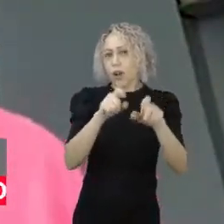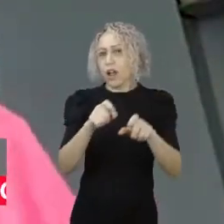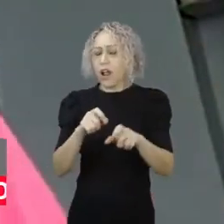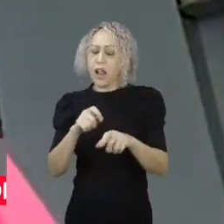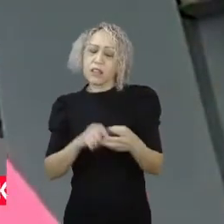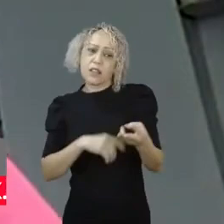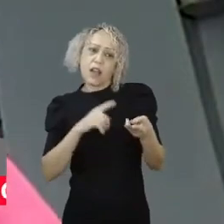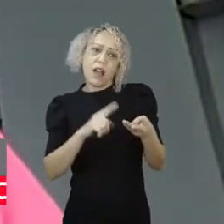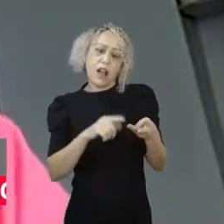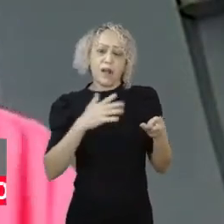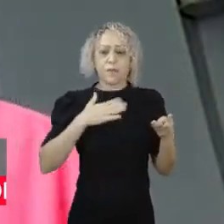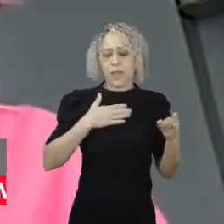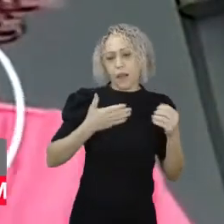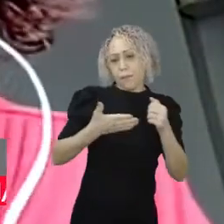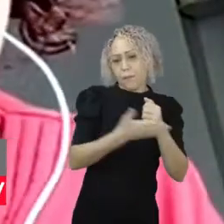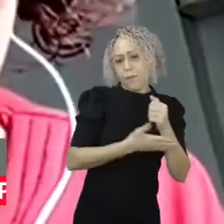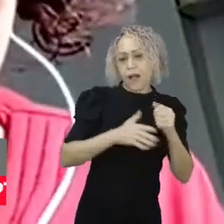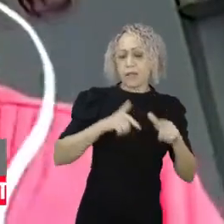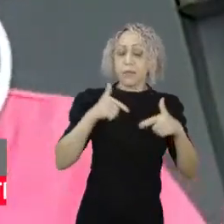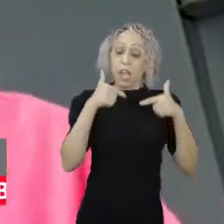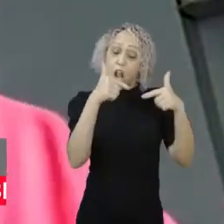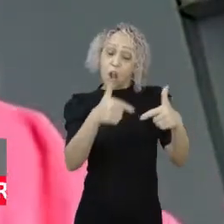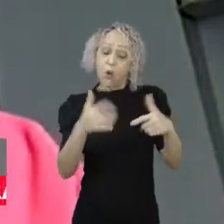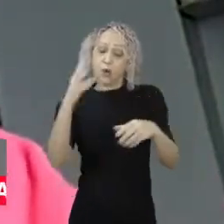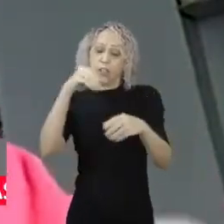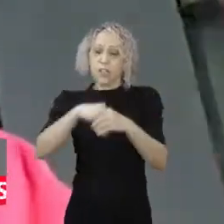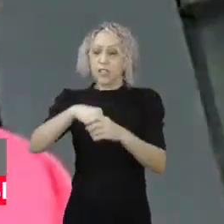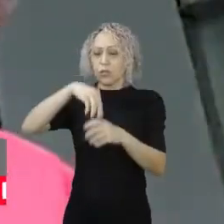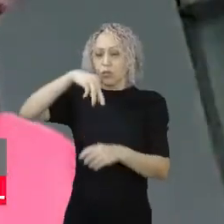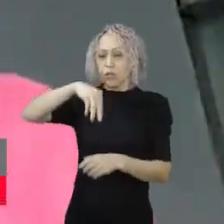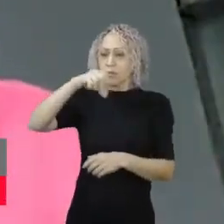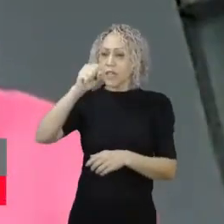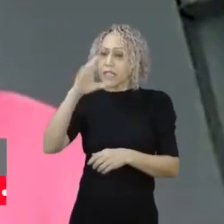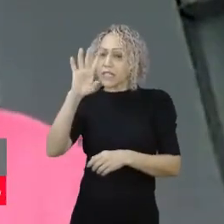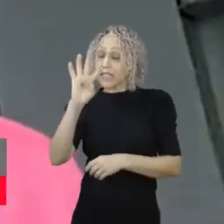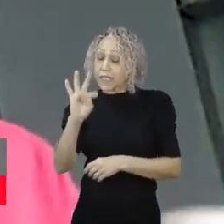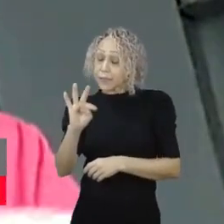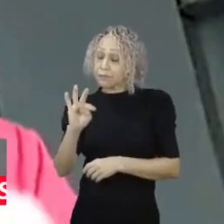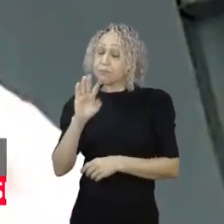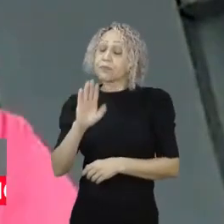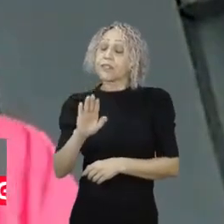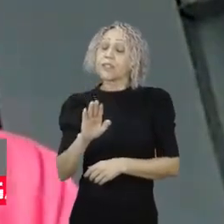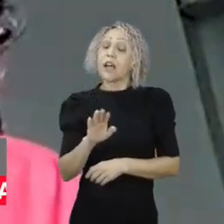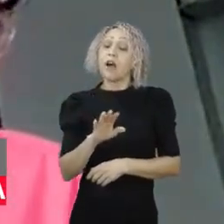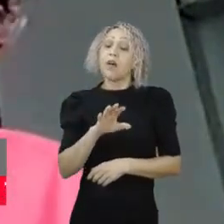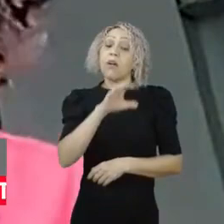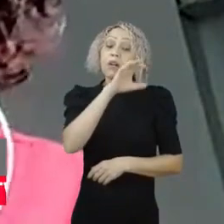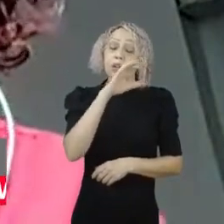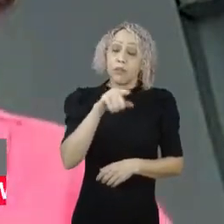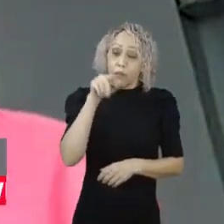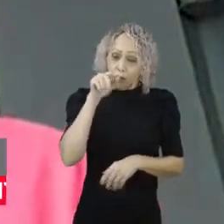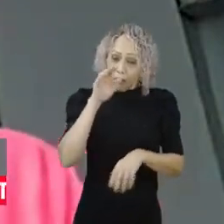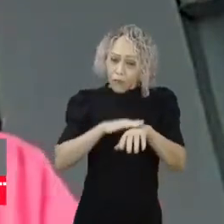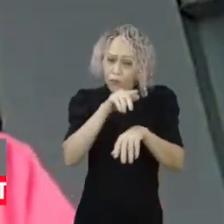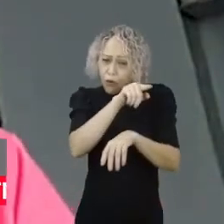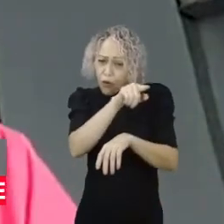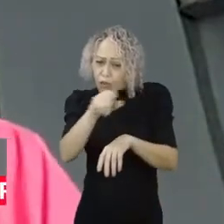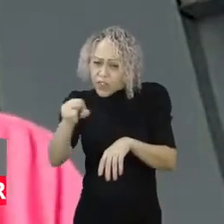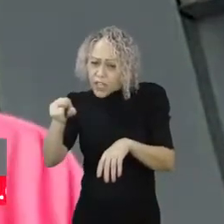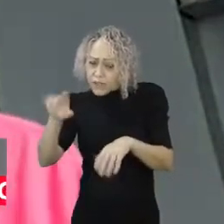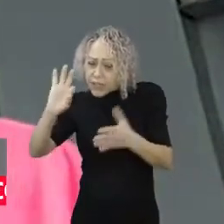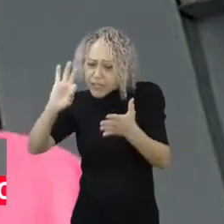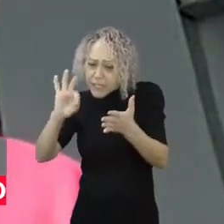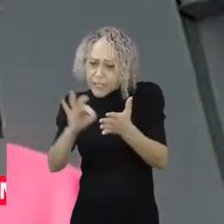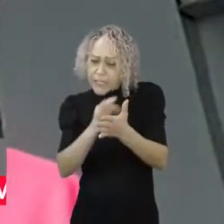MST, né, do Movimento dos Trabalhadores Sem Terra. Onde for a sua base, e você vai discutir com os membros